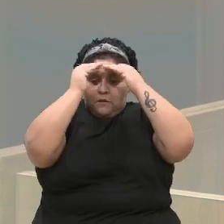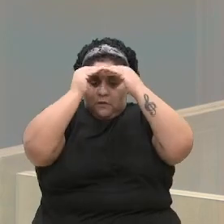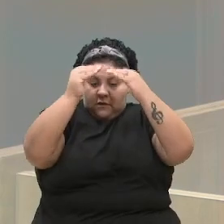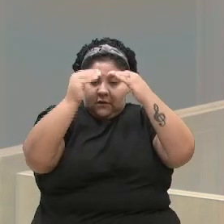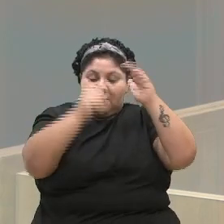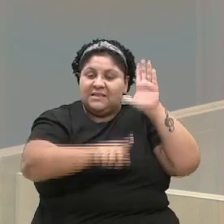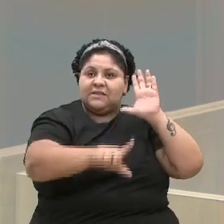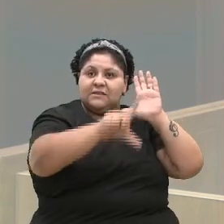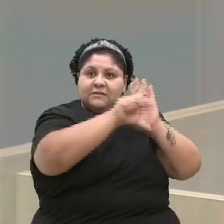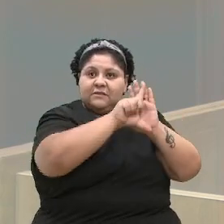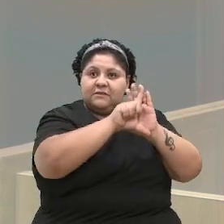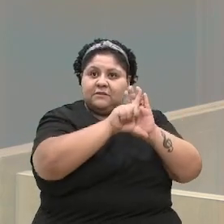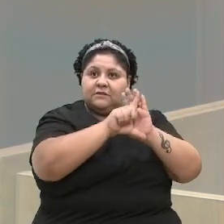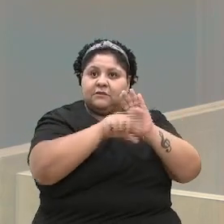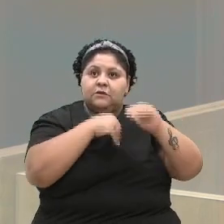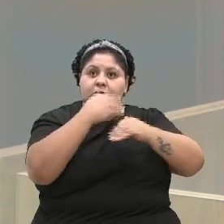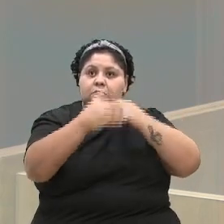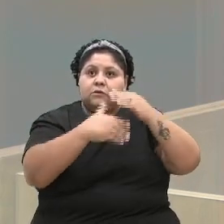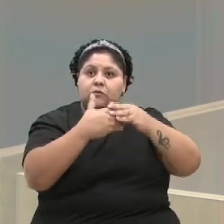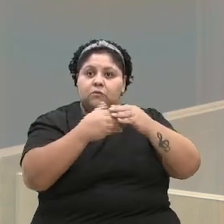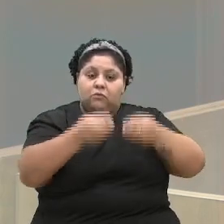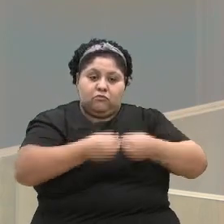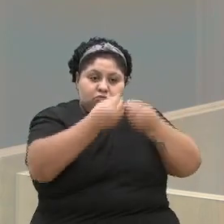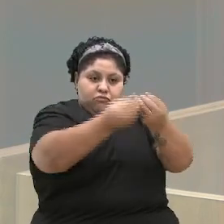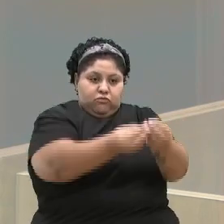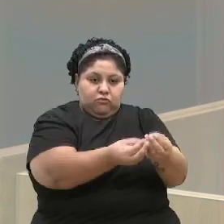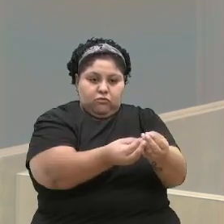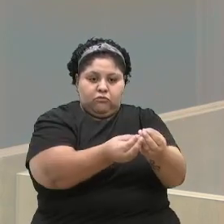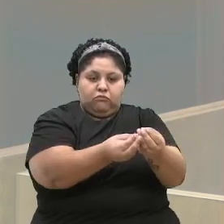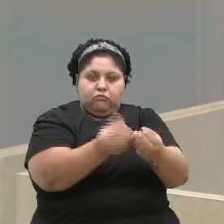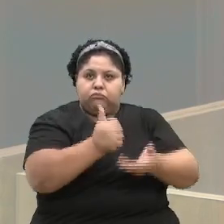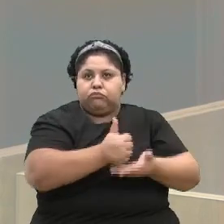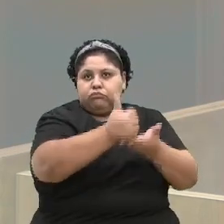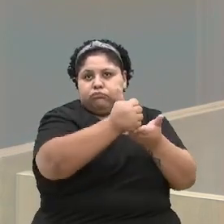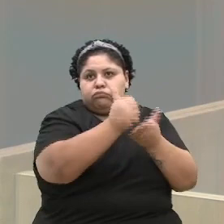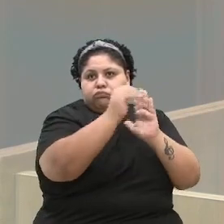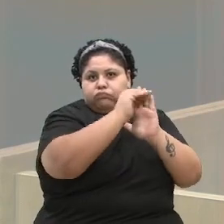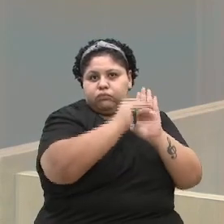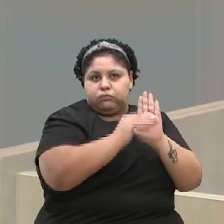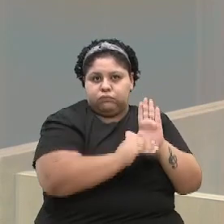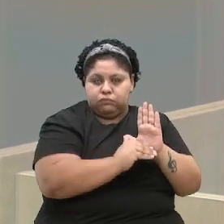desta lei, quando a concessão de benefícios do programa